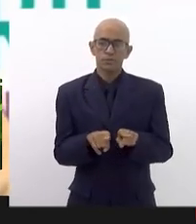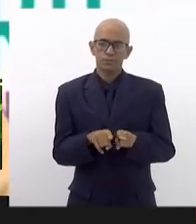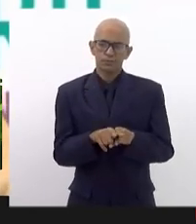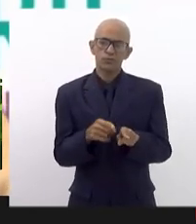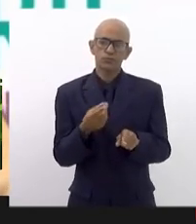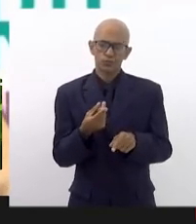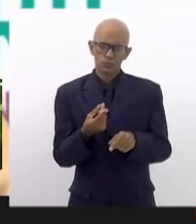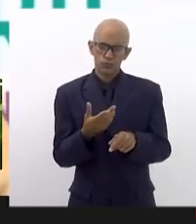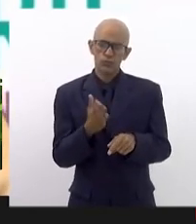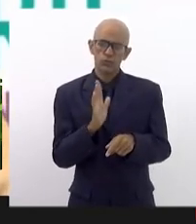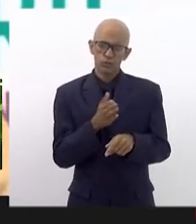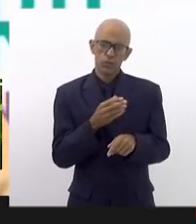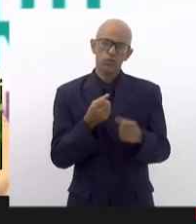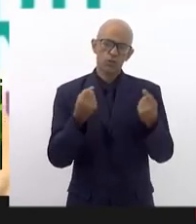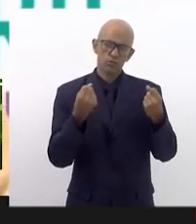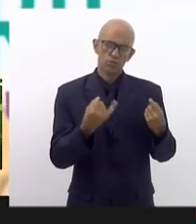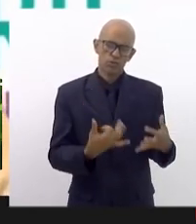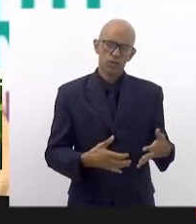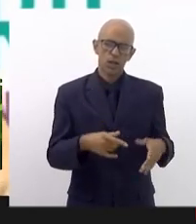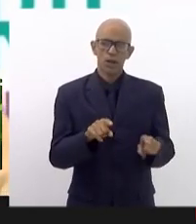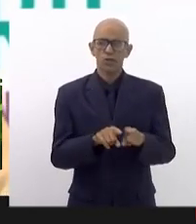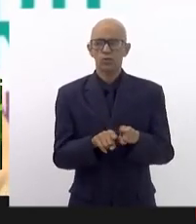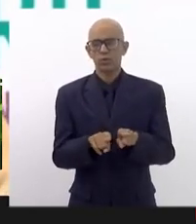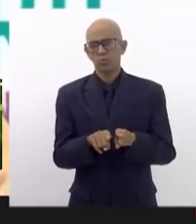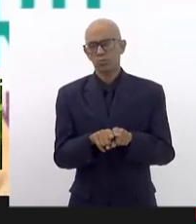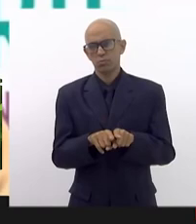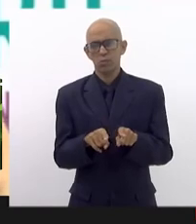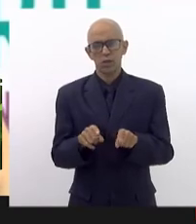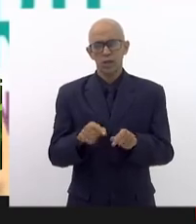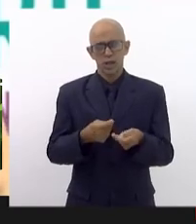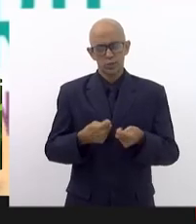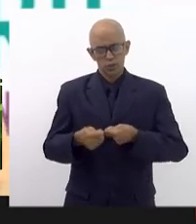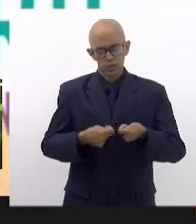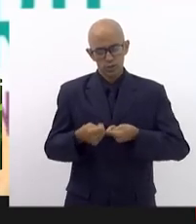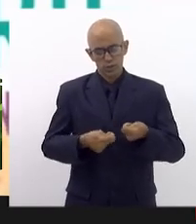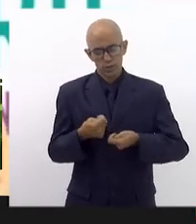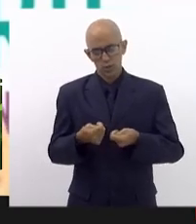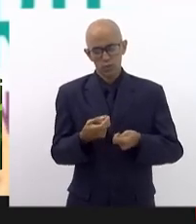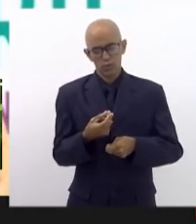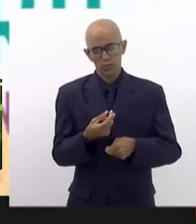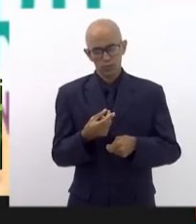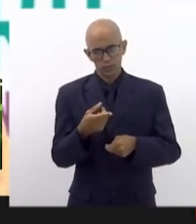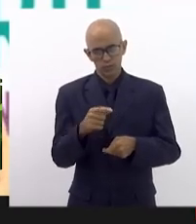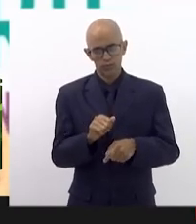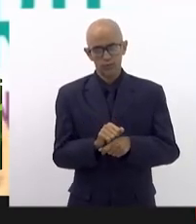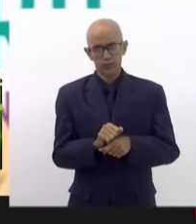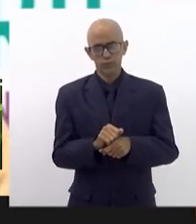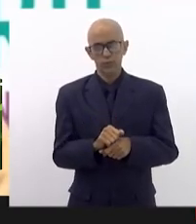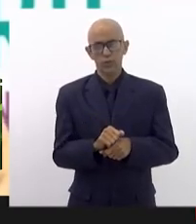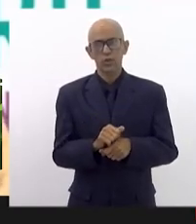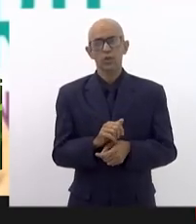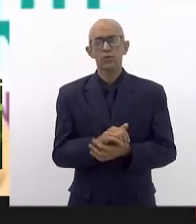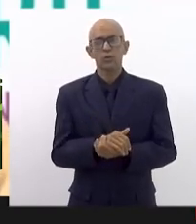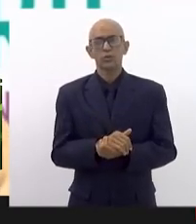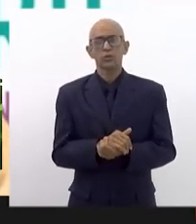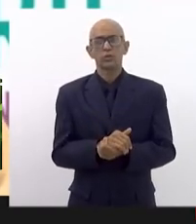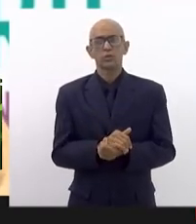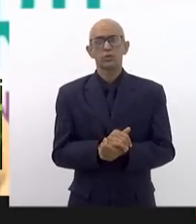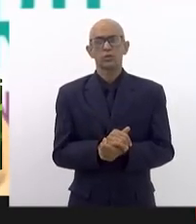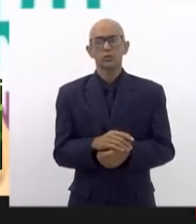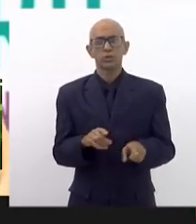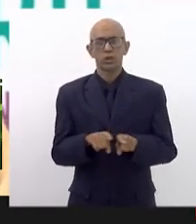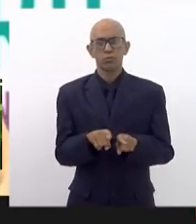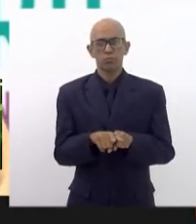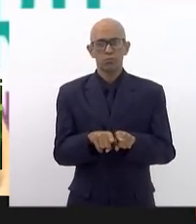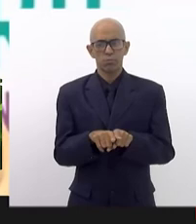colocados com relação à FAPERJ, a gestão dos recursos, a liberação dos duodécimos, e essa questão da